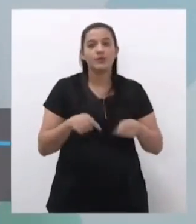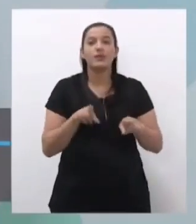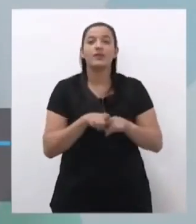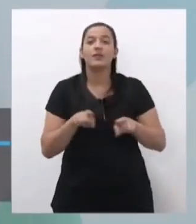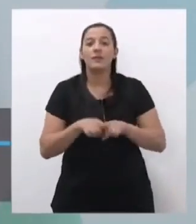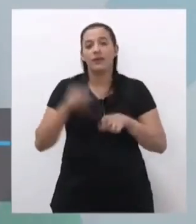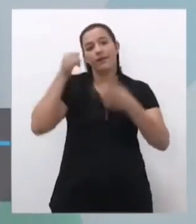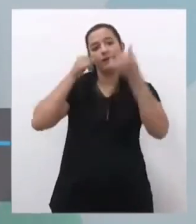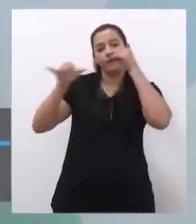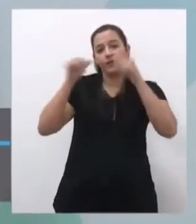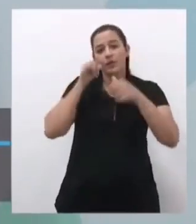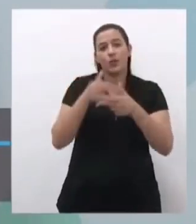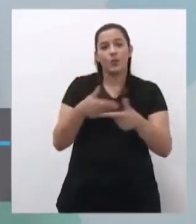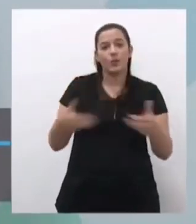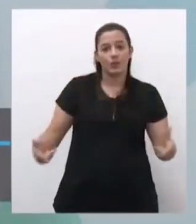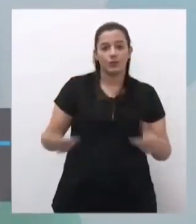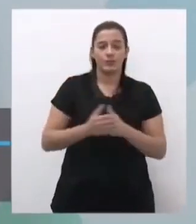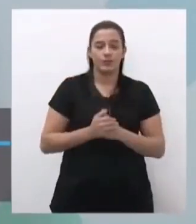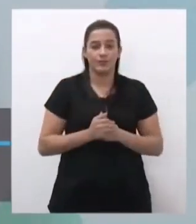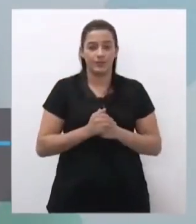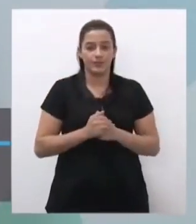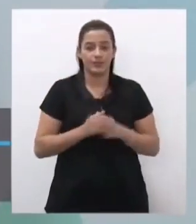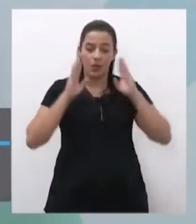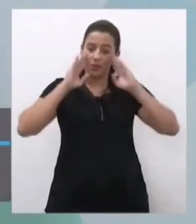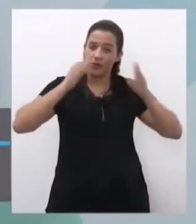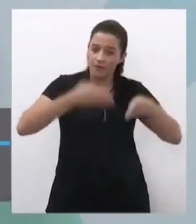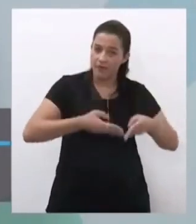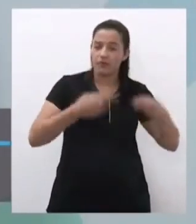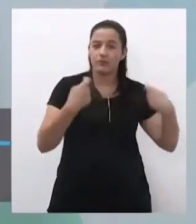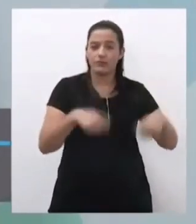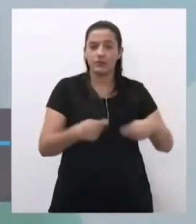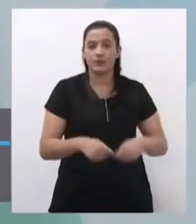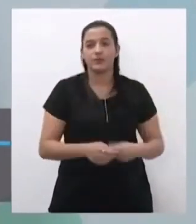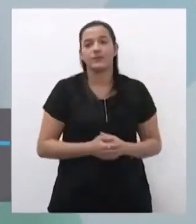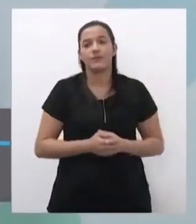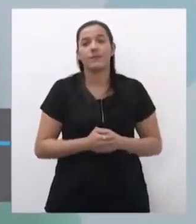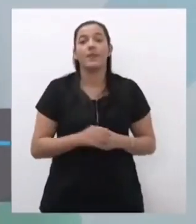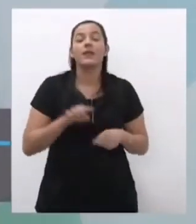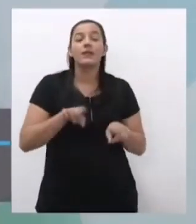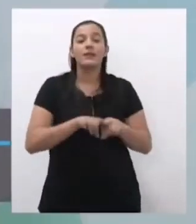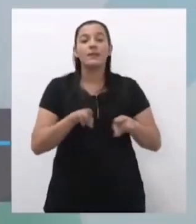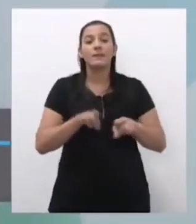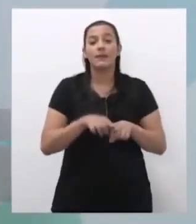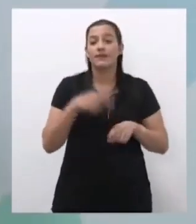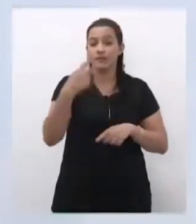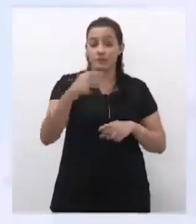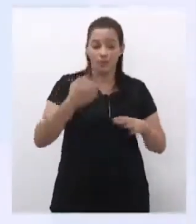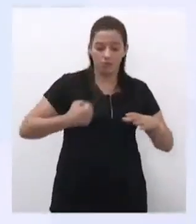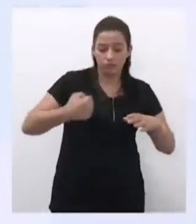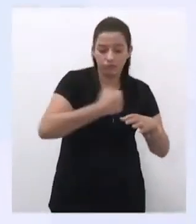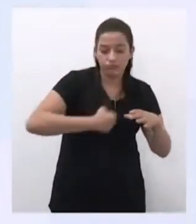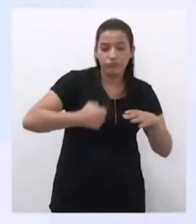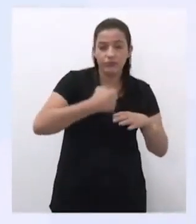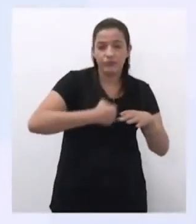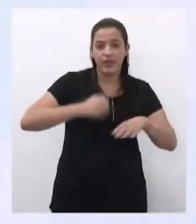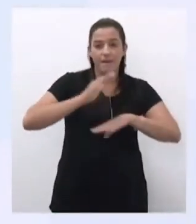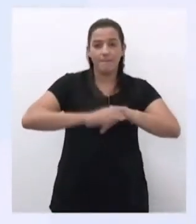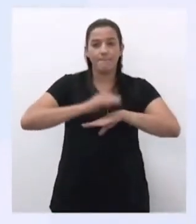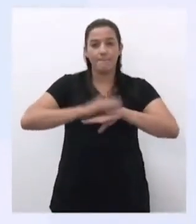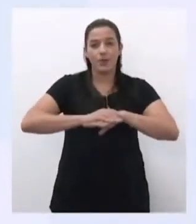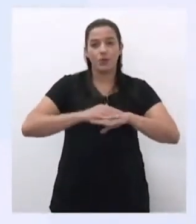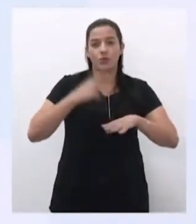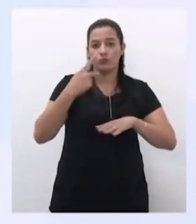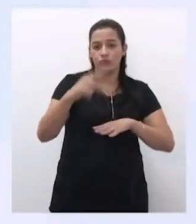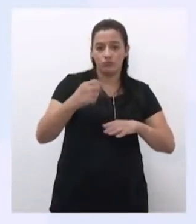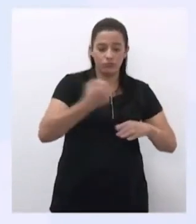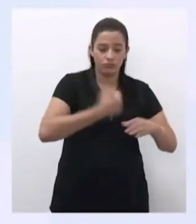monte de besteira porque eu estou sem foco. Uma outra coisa, gente, o resgate do cozinhar. Porque quando a gente... o cozinhar também